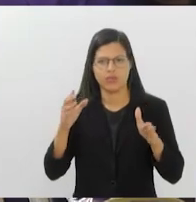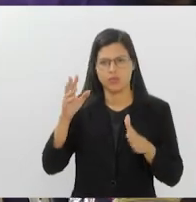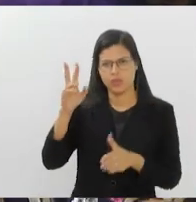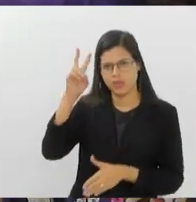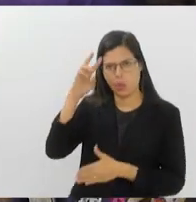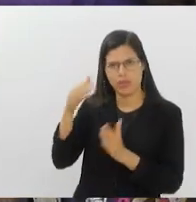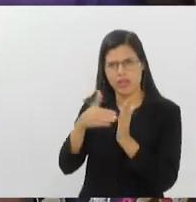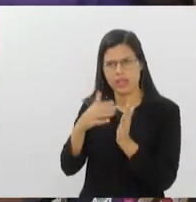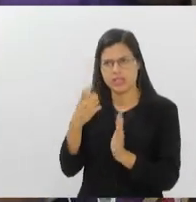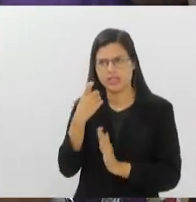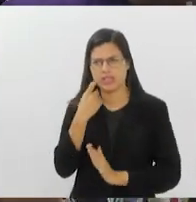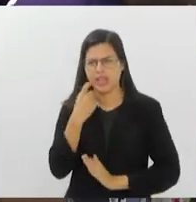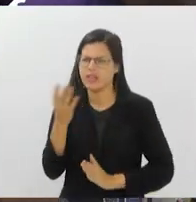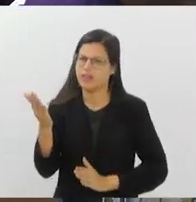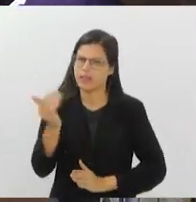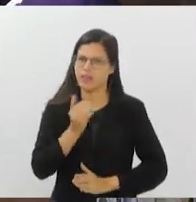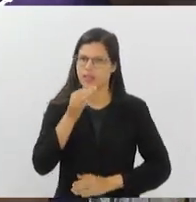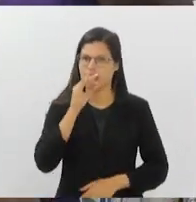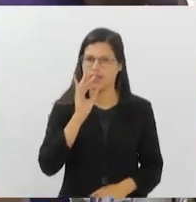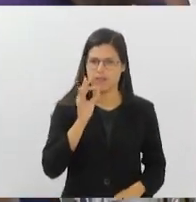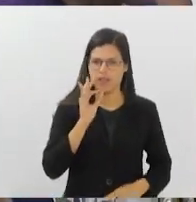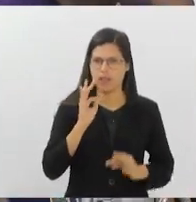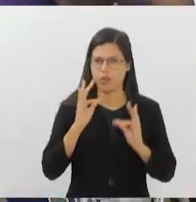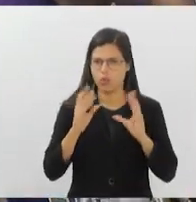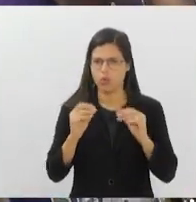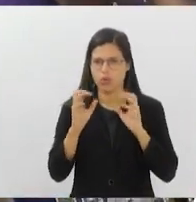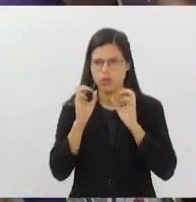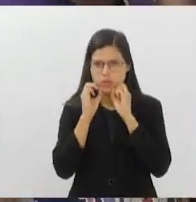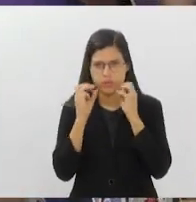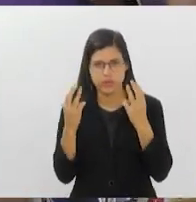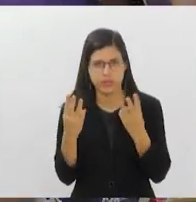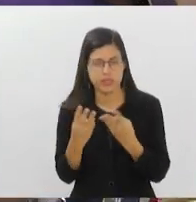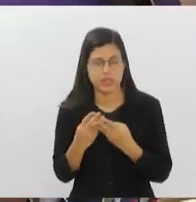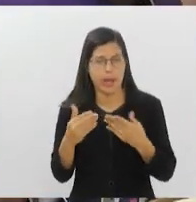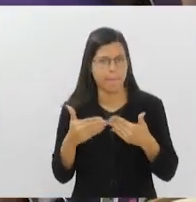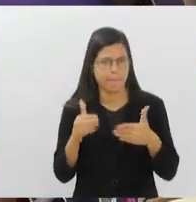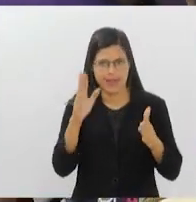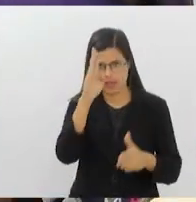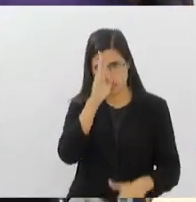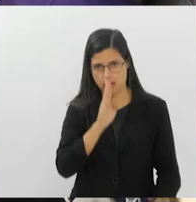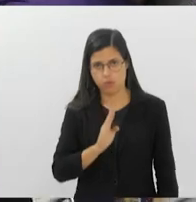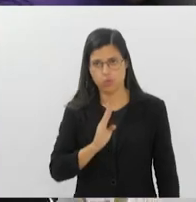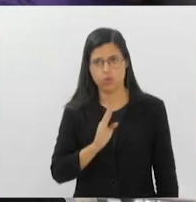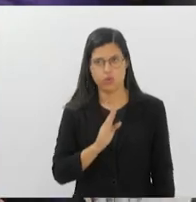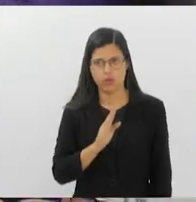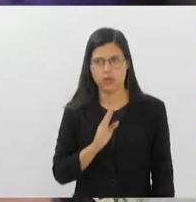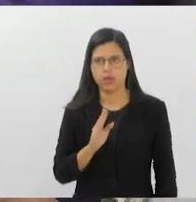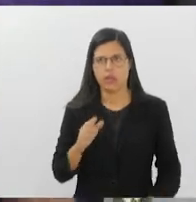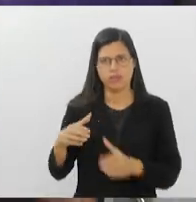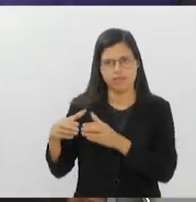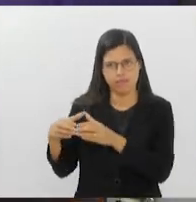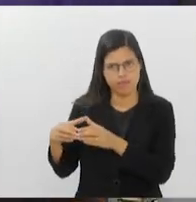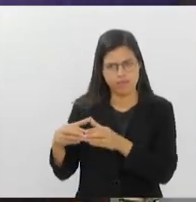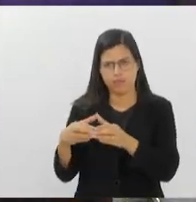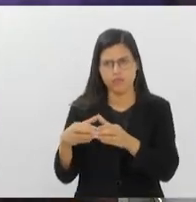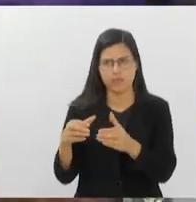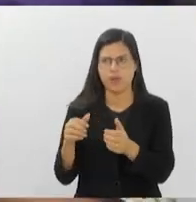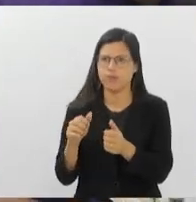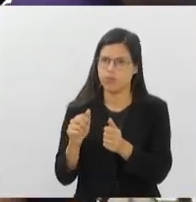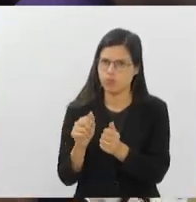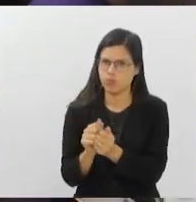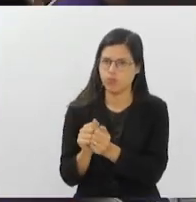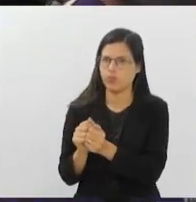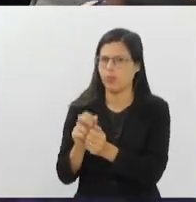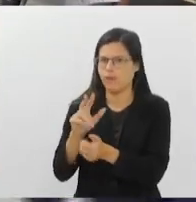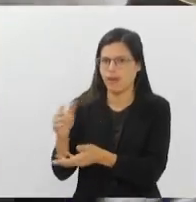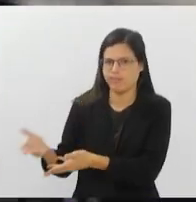com a gente. Todas as oficinas são abertas e gratuitas. Toda a galera nossa aqui, ó, vai chegar, vai ser bem recebido. Tem